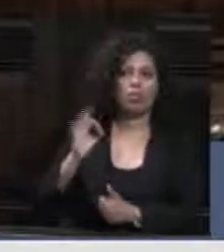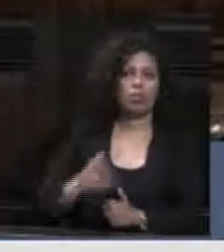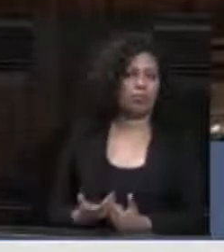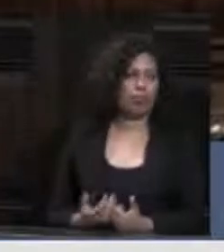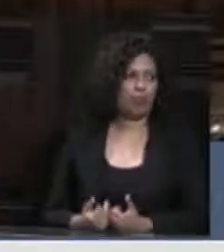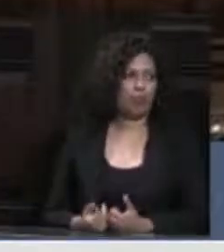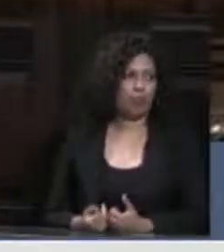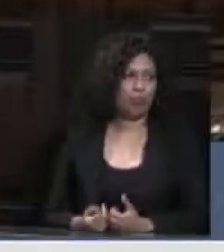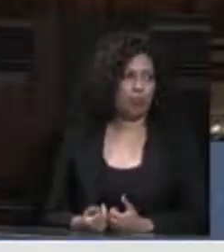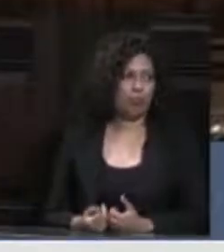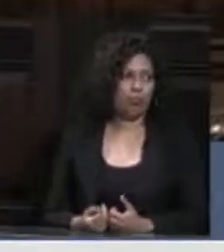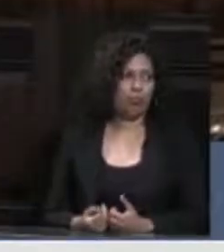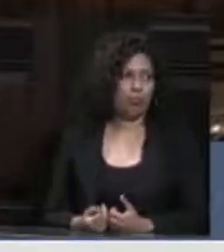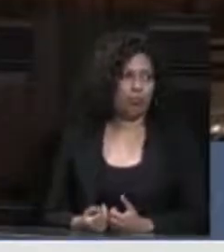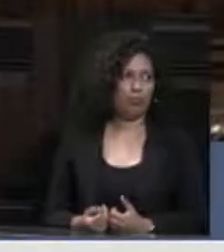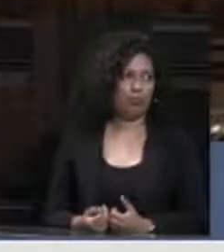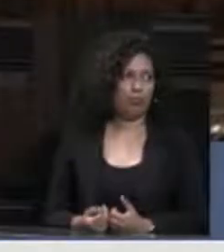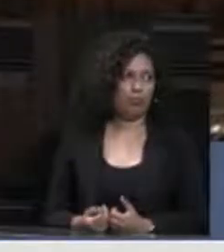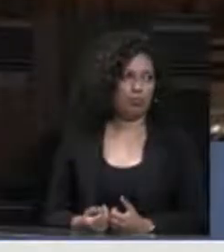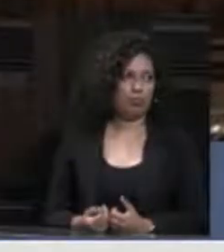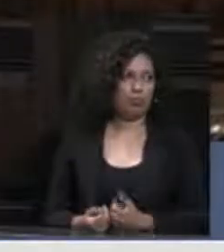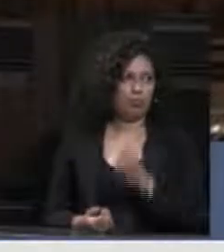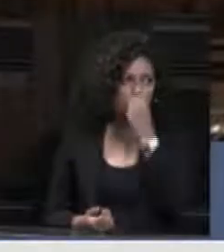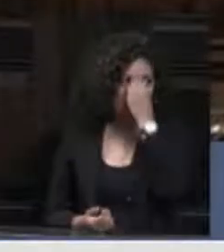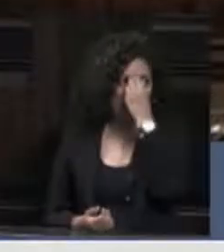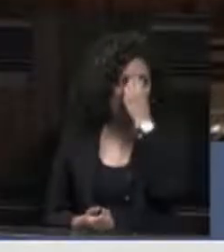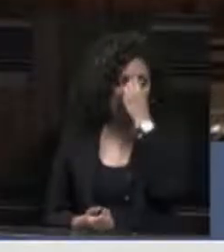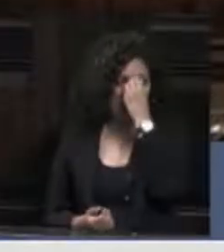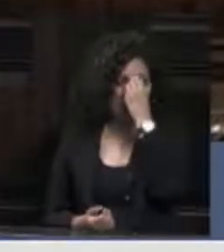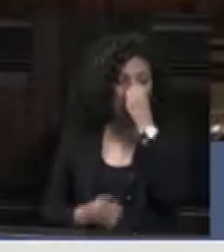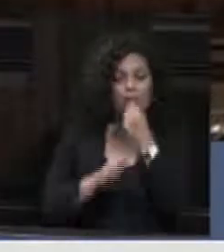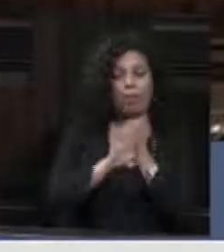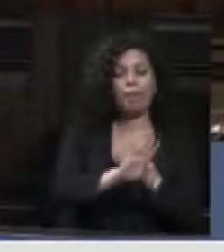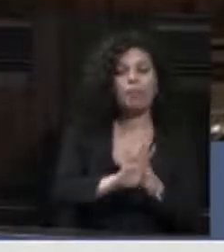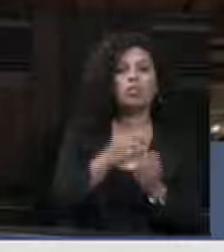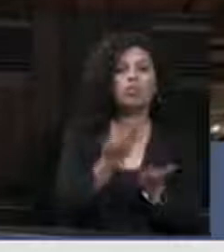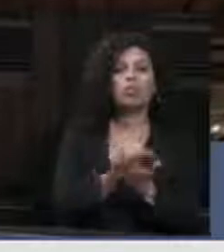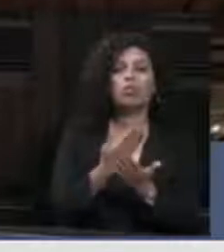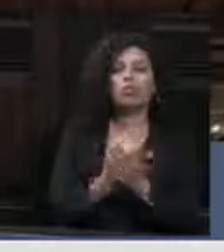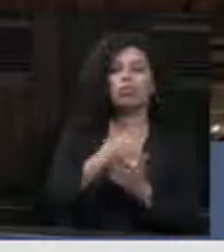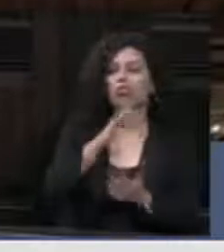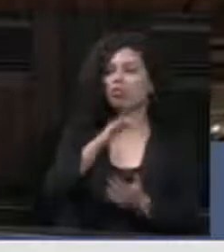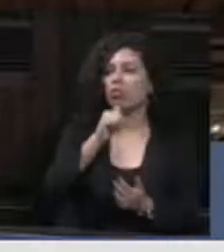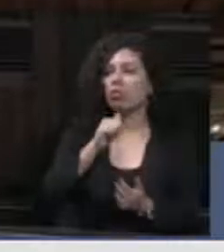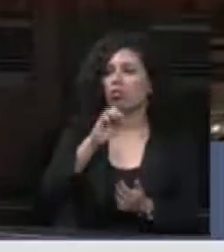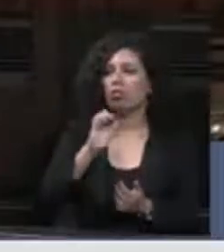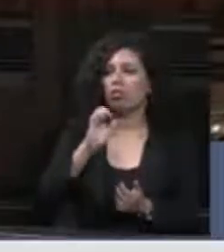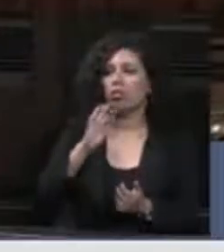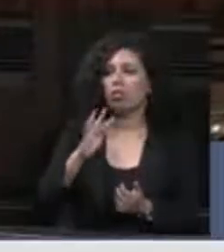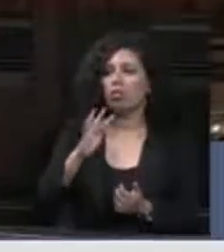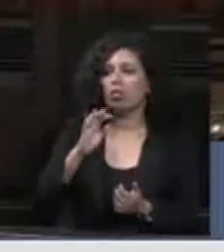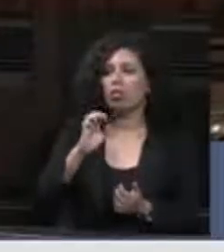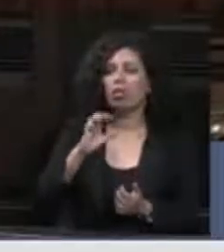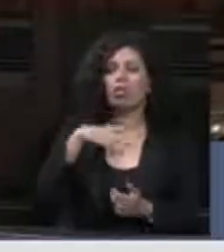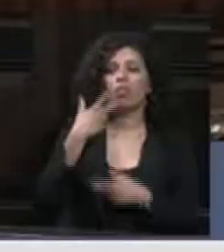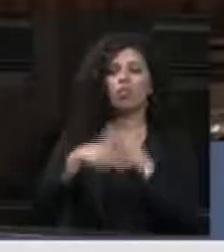a FAETEC responde com um genérico: está tudo certo. Há informações recebidas pela